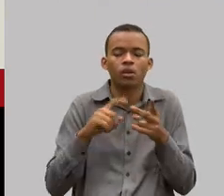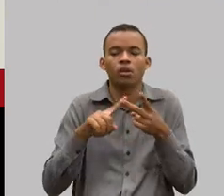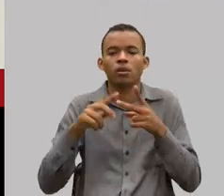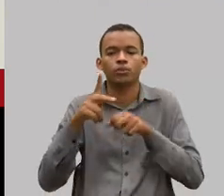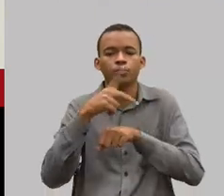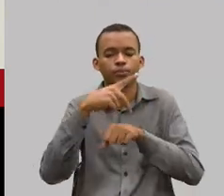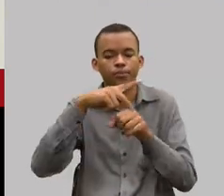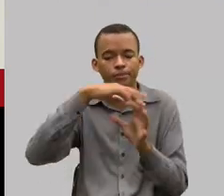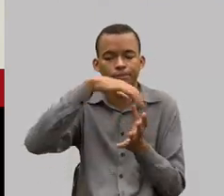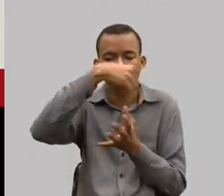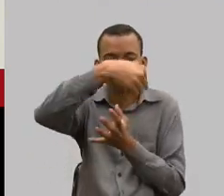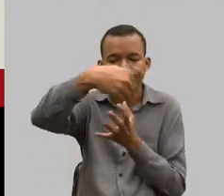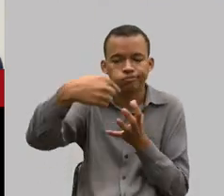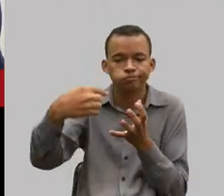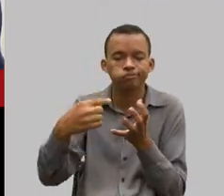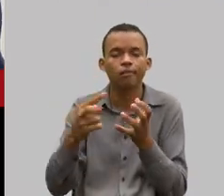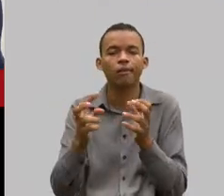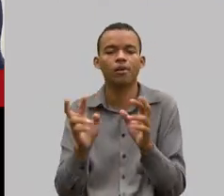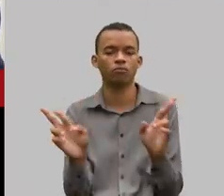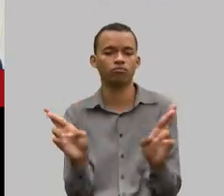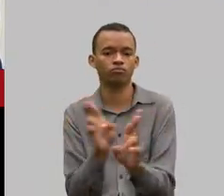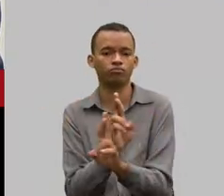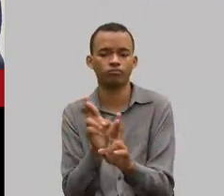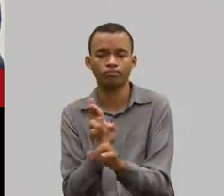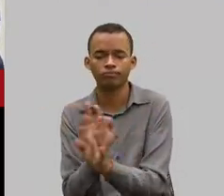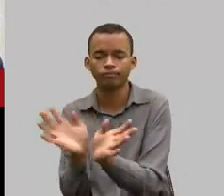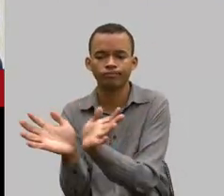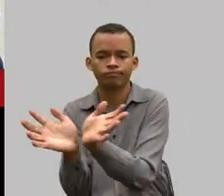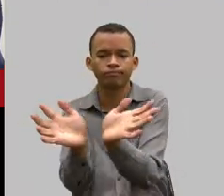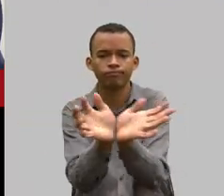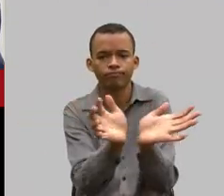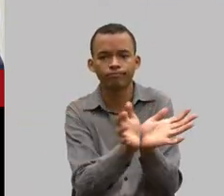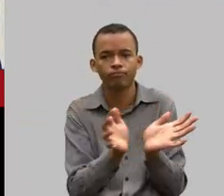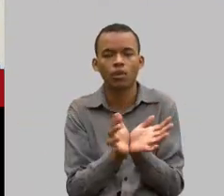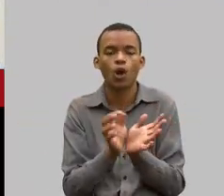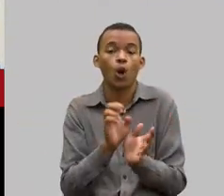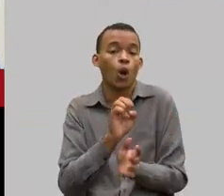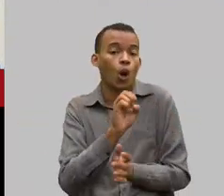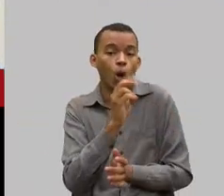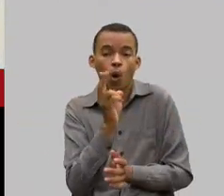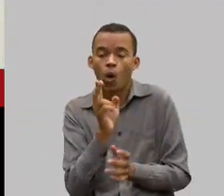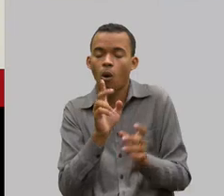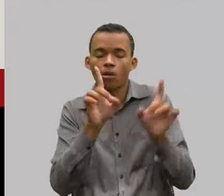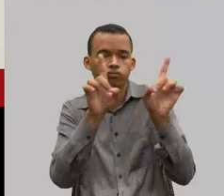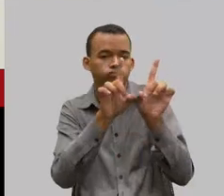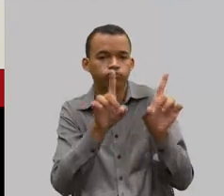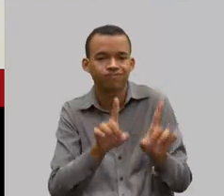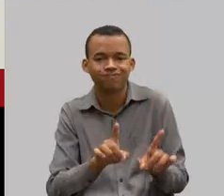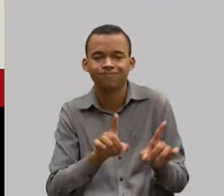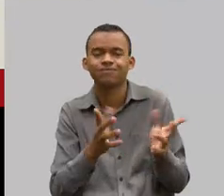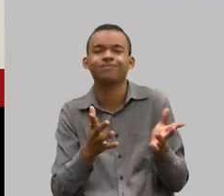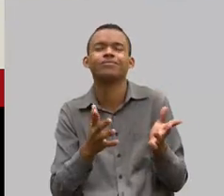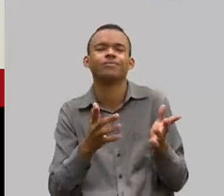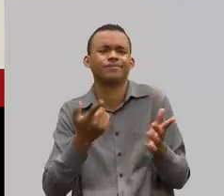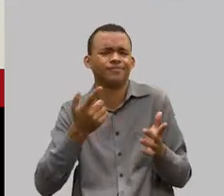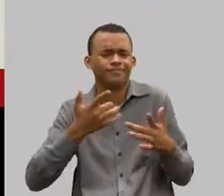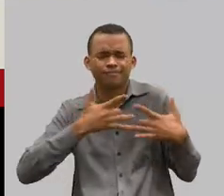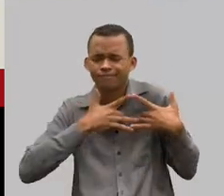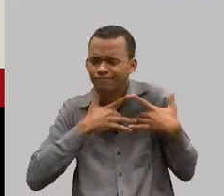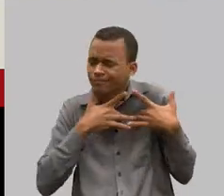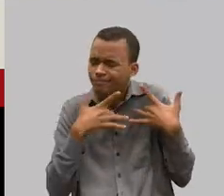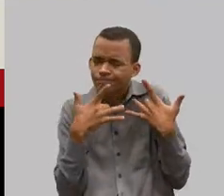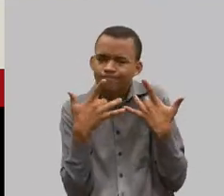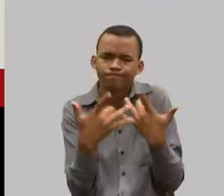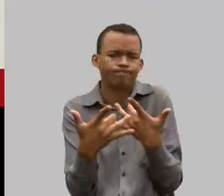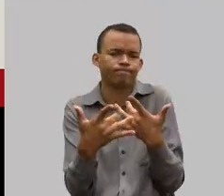relacionamento com outros entes ou falar sobre pessoas com deficiência e doenças raras eu me coloco inteiramente à disposição